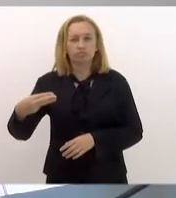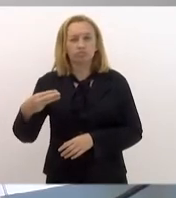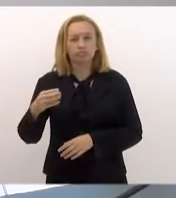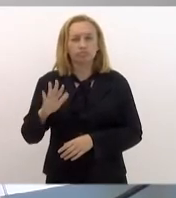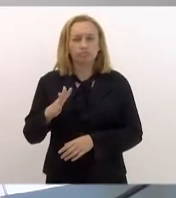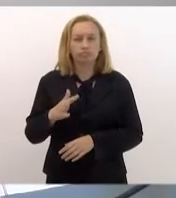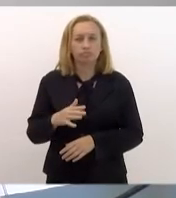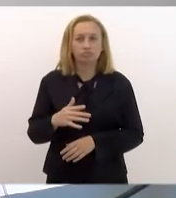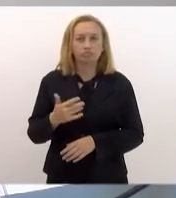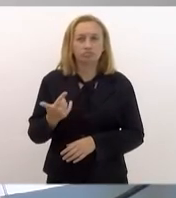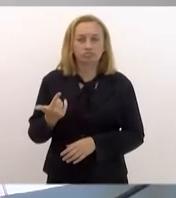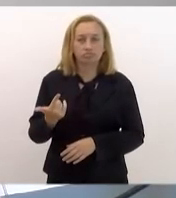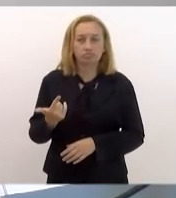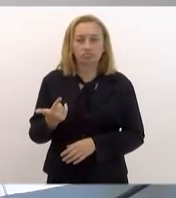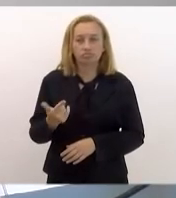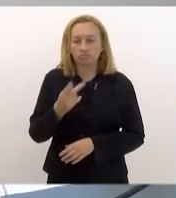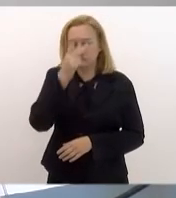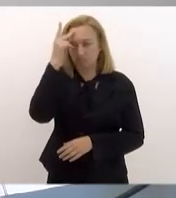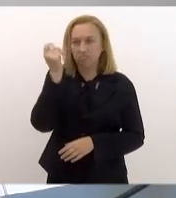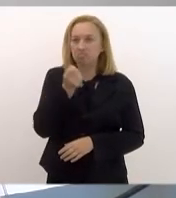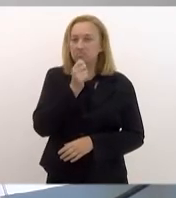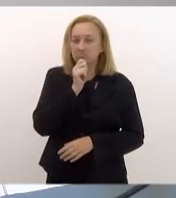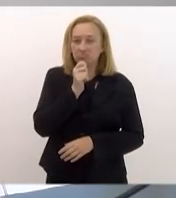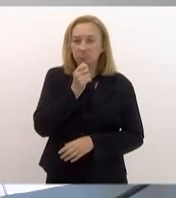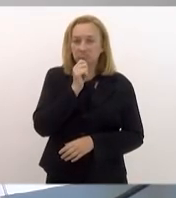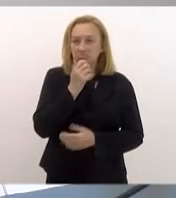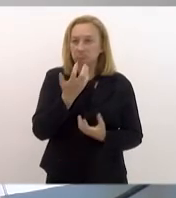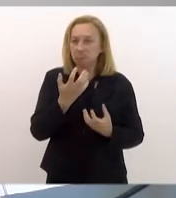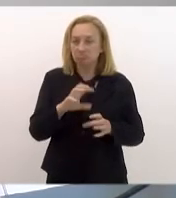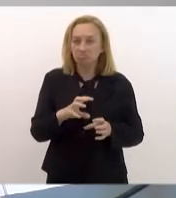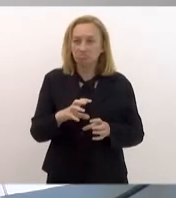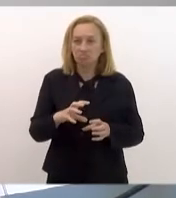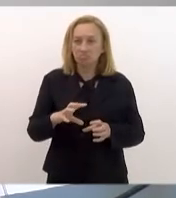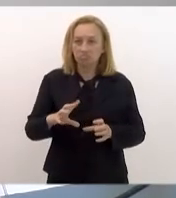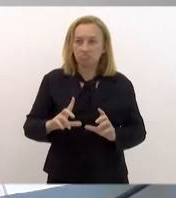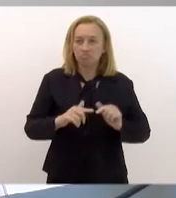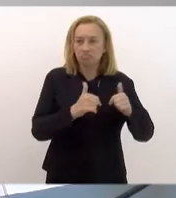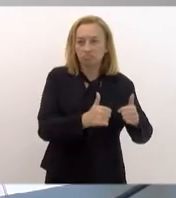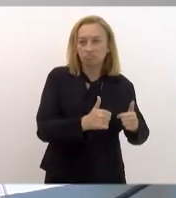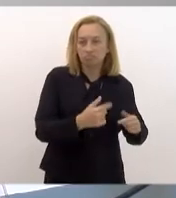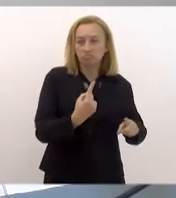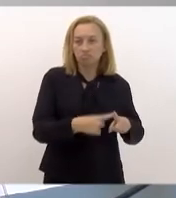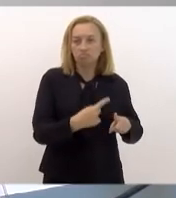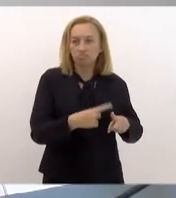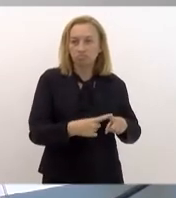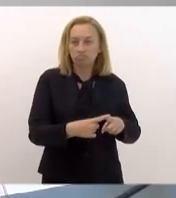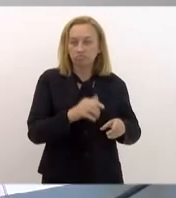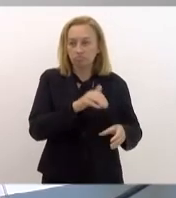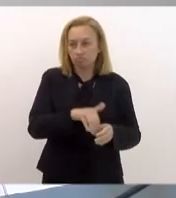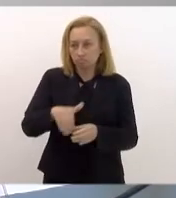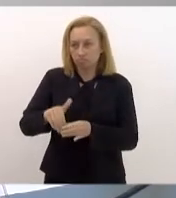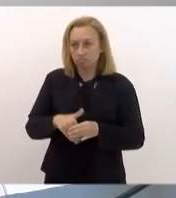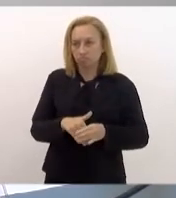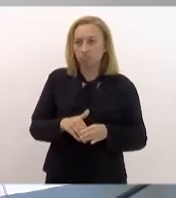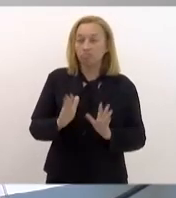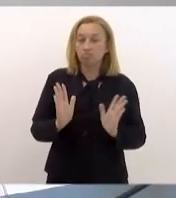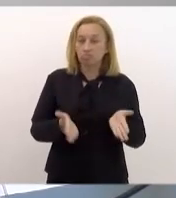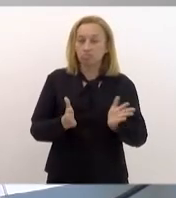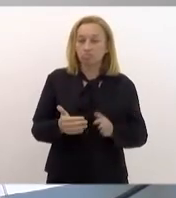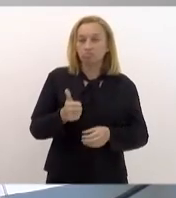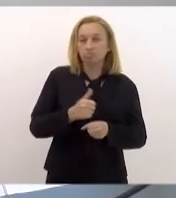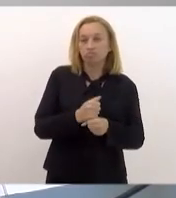e ninguém quis implantar, porque dá ônus político-eleitoral. E agora, em